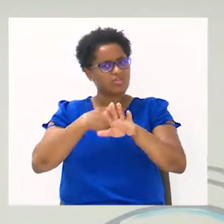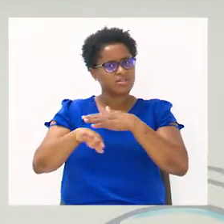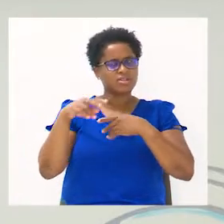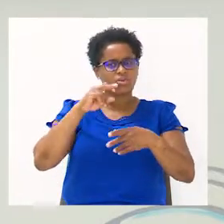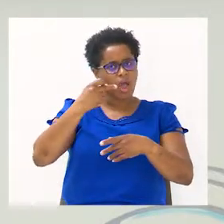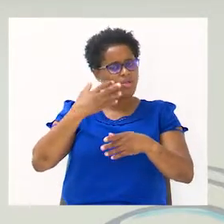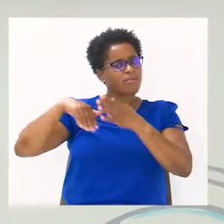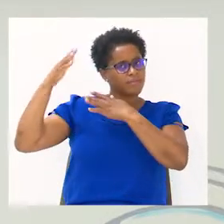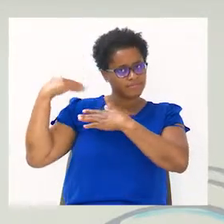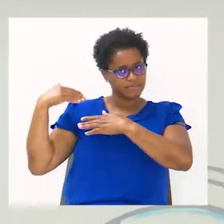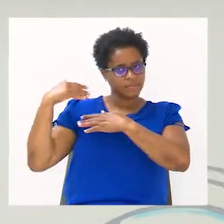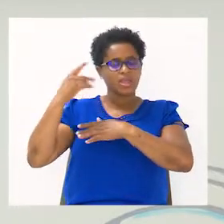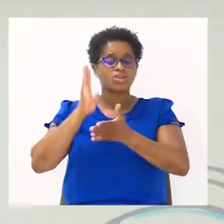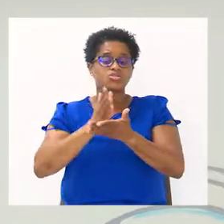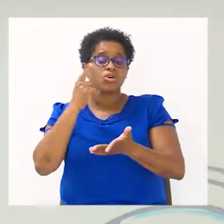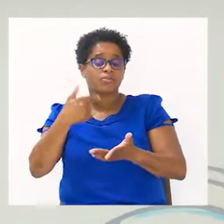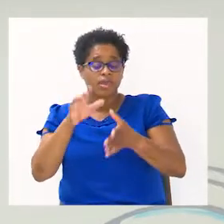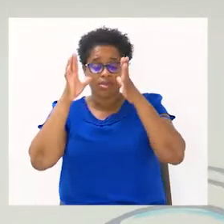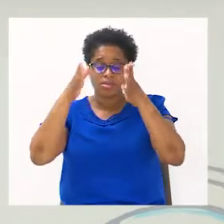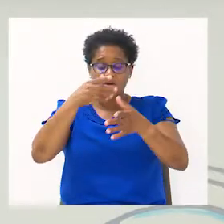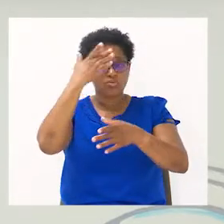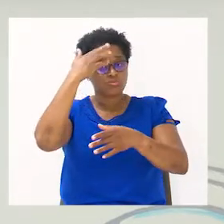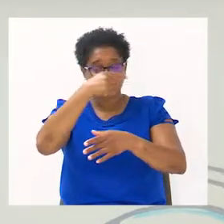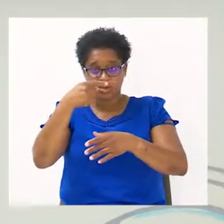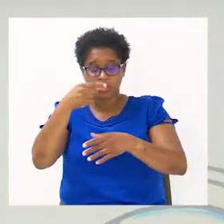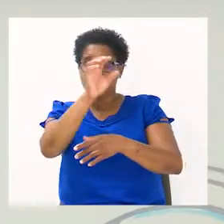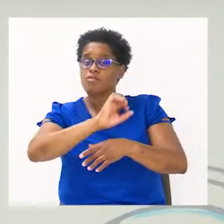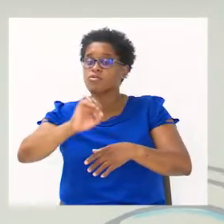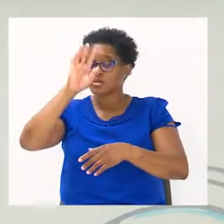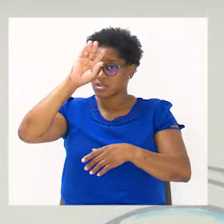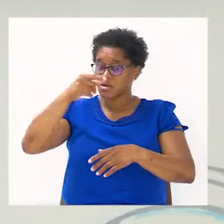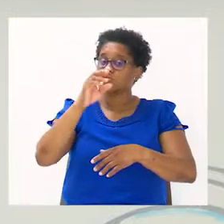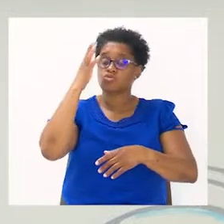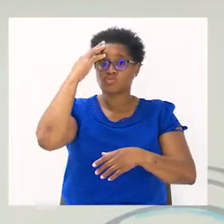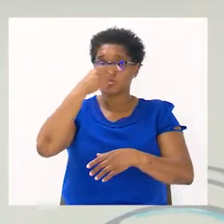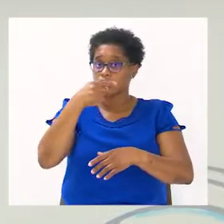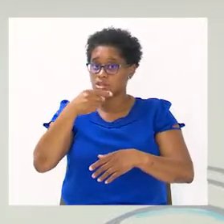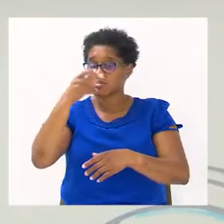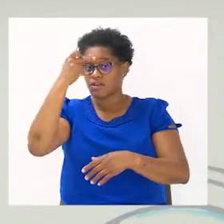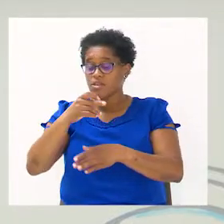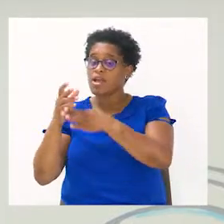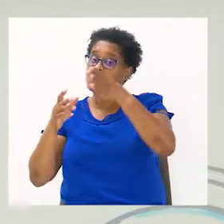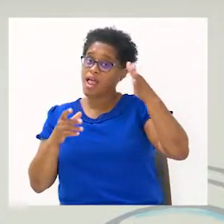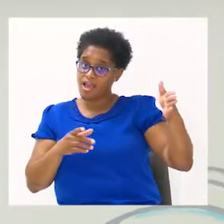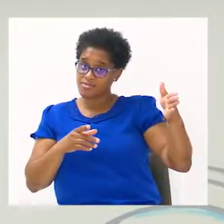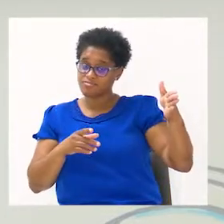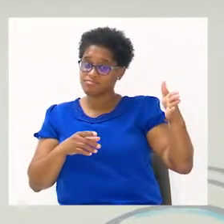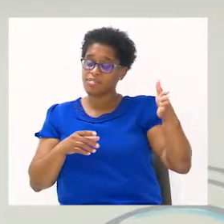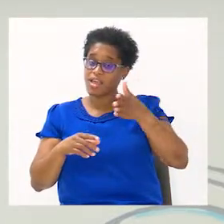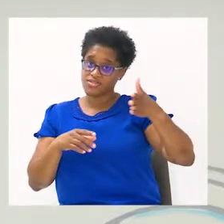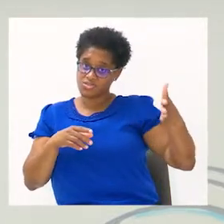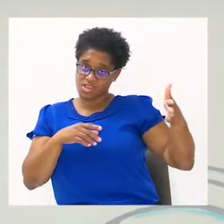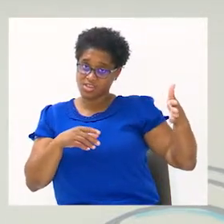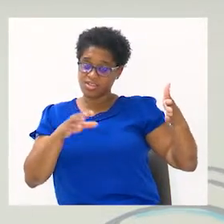só ter atenção aos números negativos. Vocês sabem que os números negativos ficam deste lado, não é? À esquerda